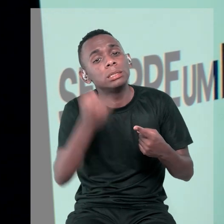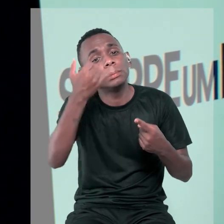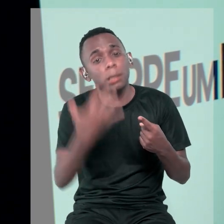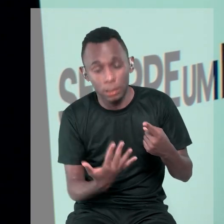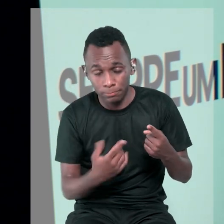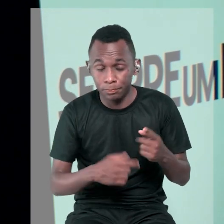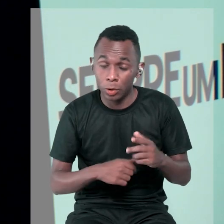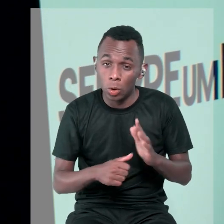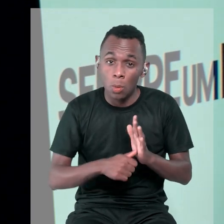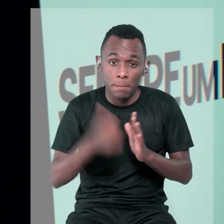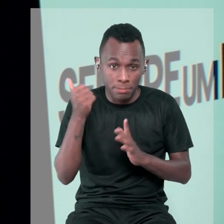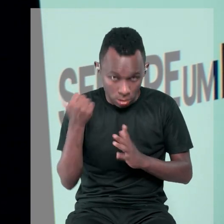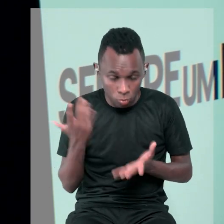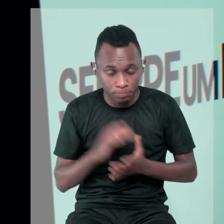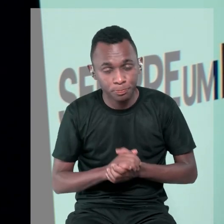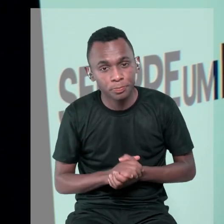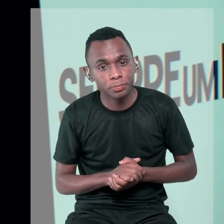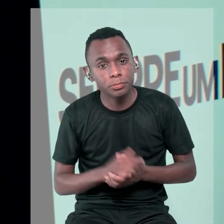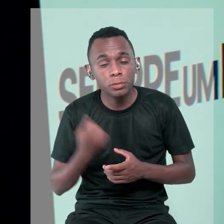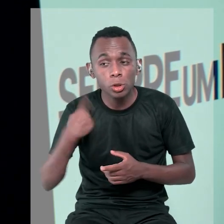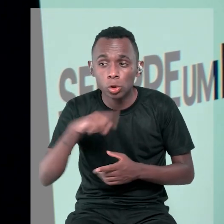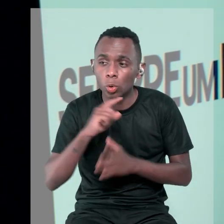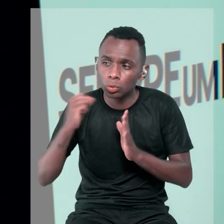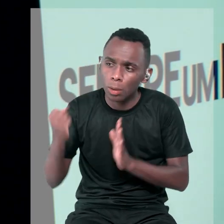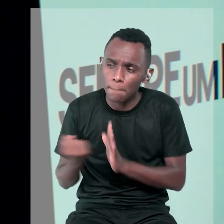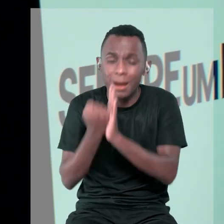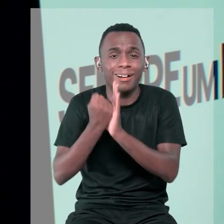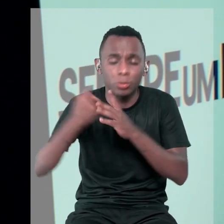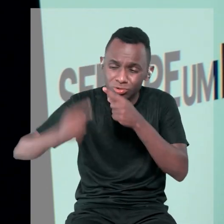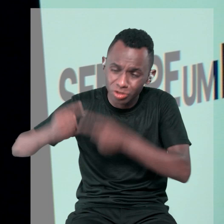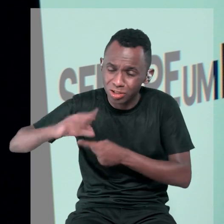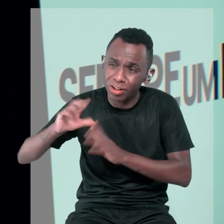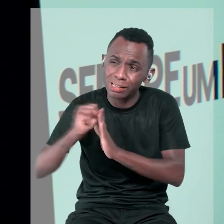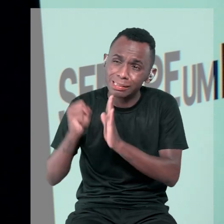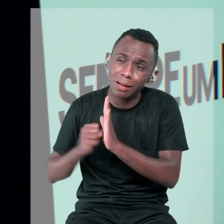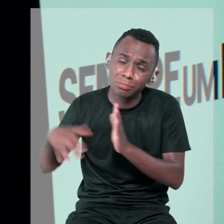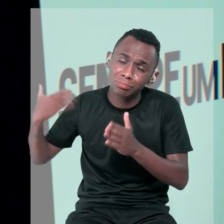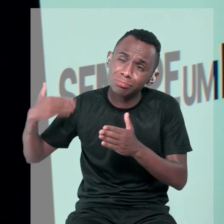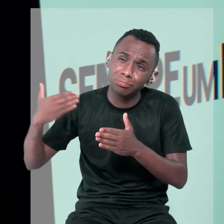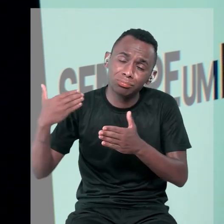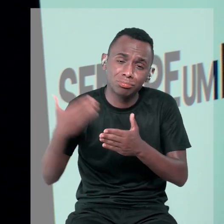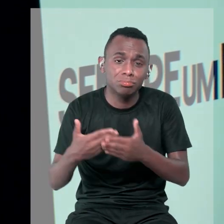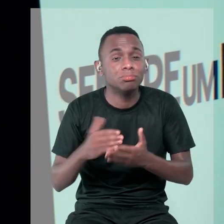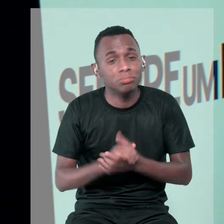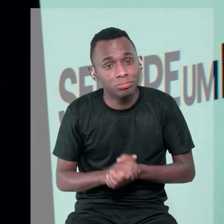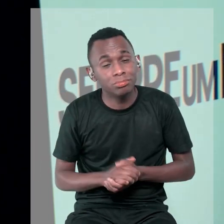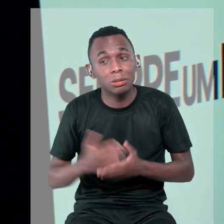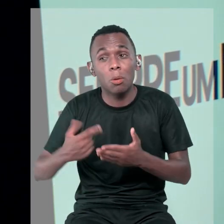Primeiro ponto é que, herdando um debate que já vinha do século anterior, quer dizer, do século anterior a ele, né,